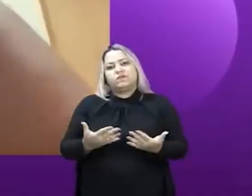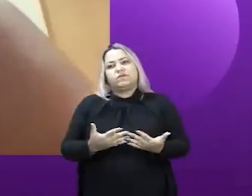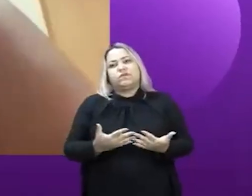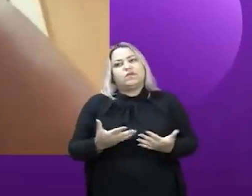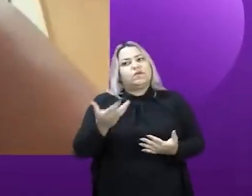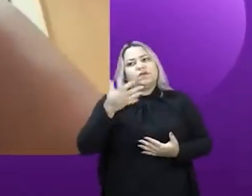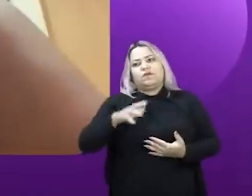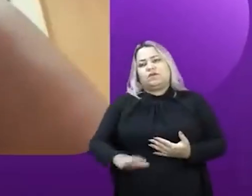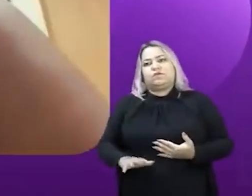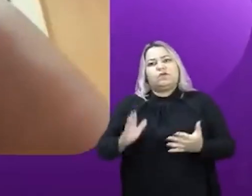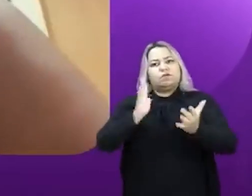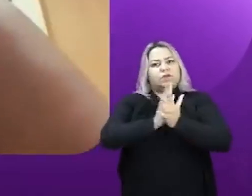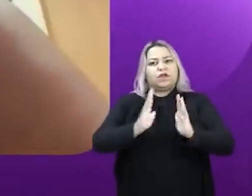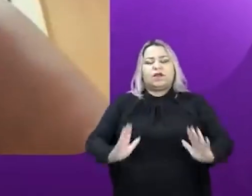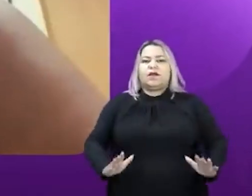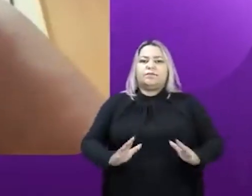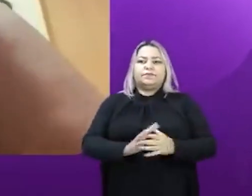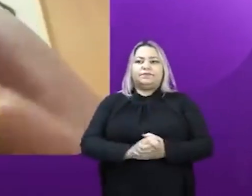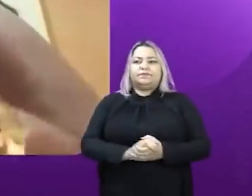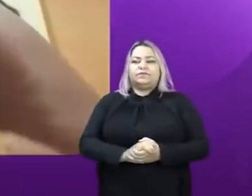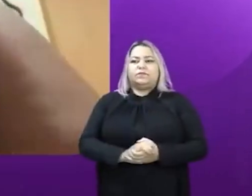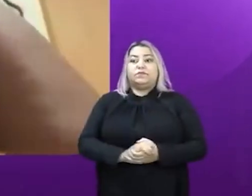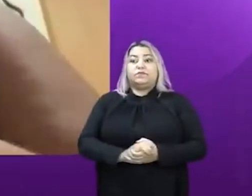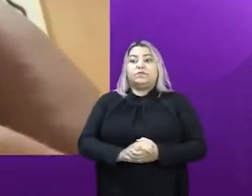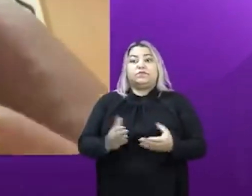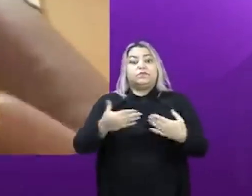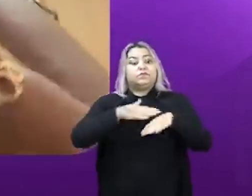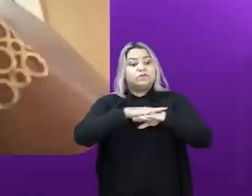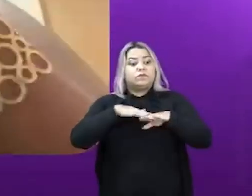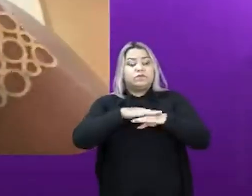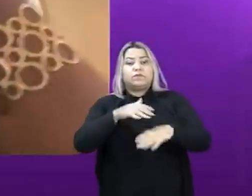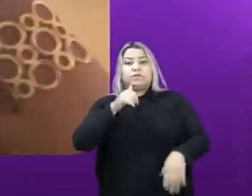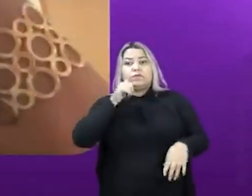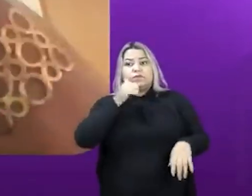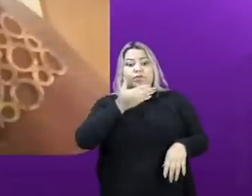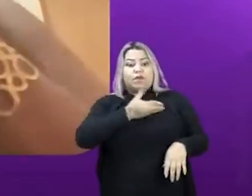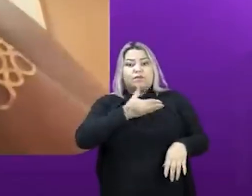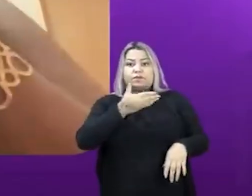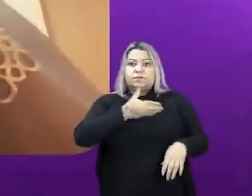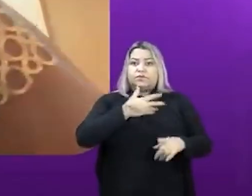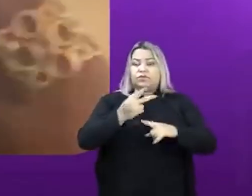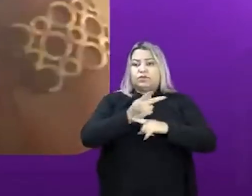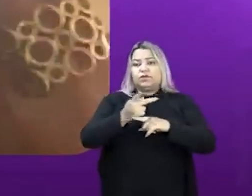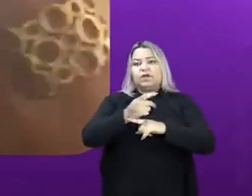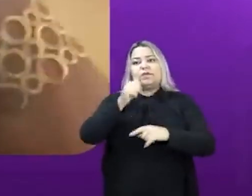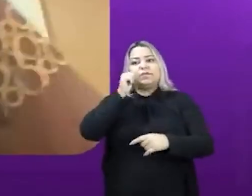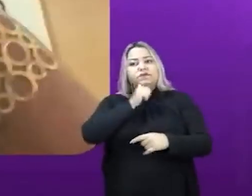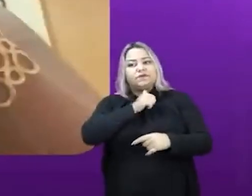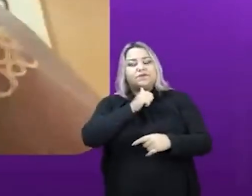eu não quero que acabe. E aí eu conversei com uma amiga, a gente começou a procurar mais meninas, e